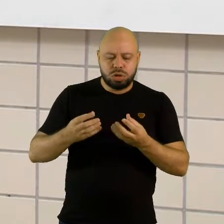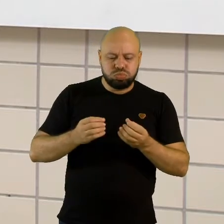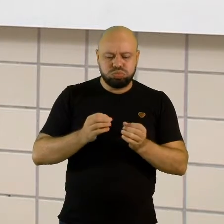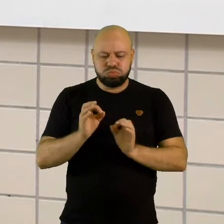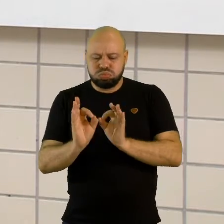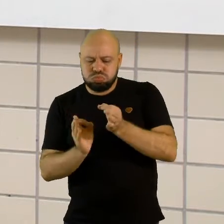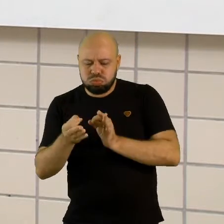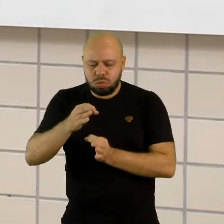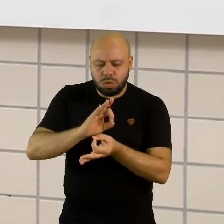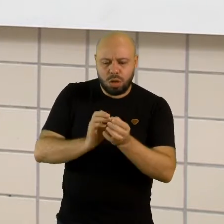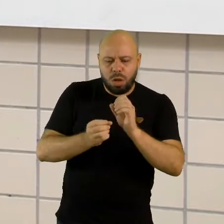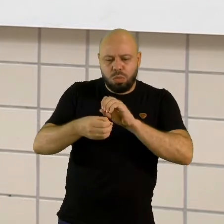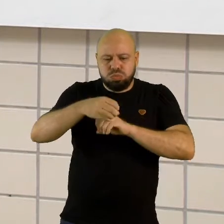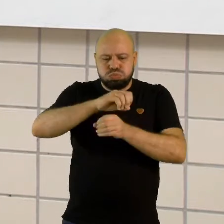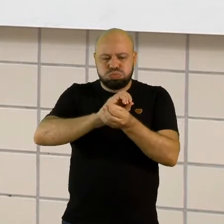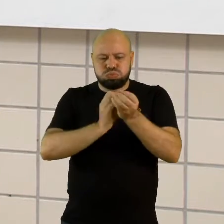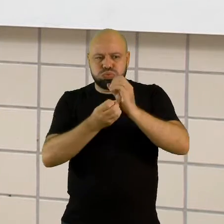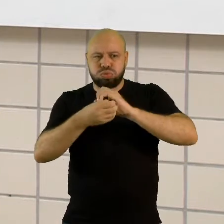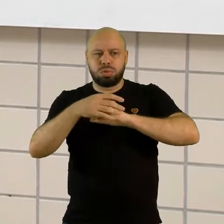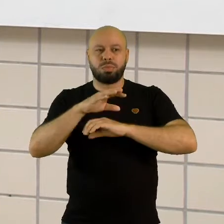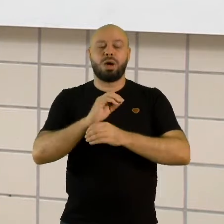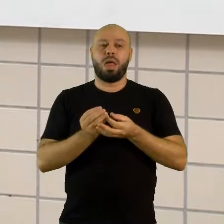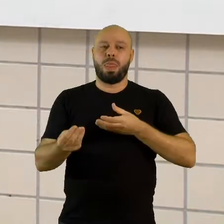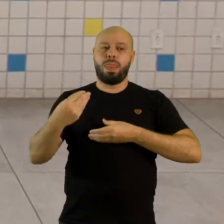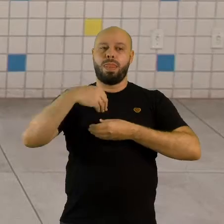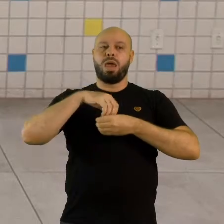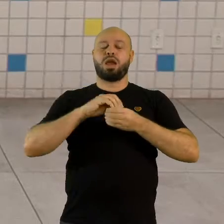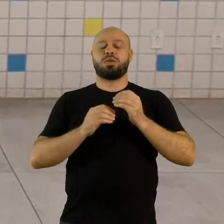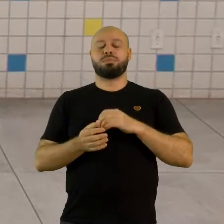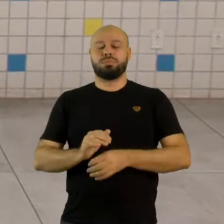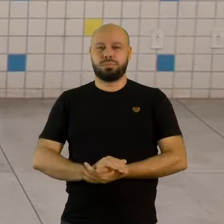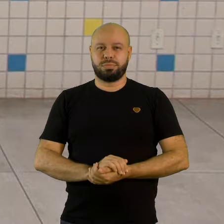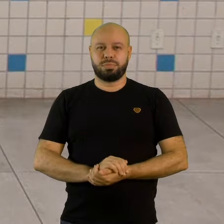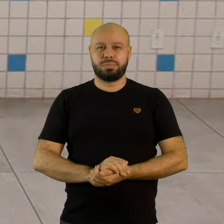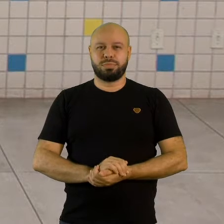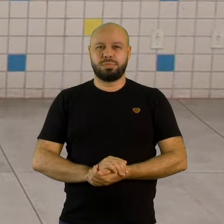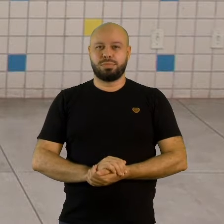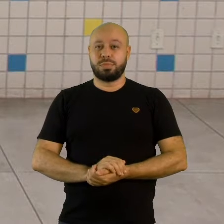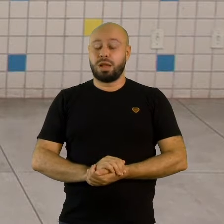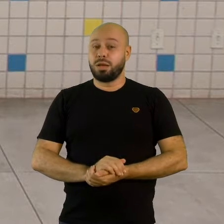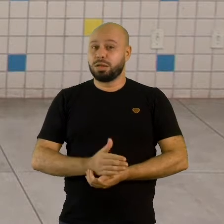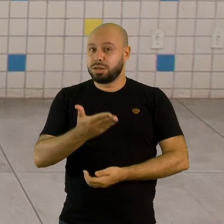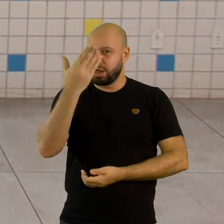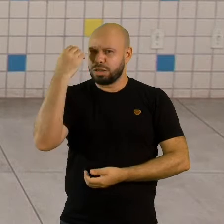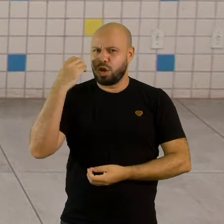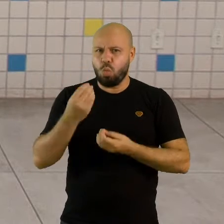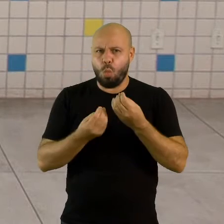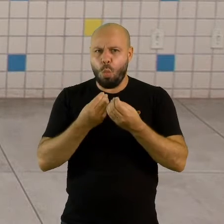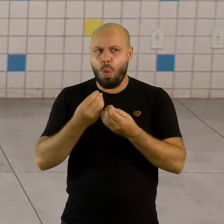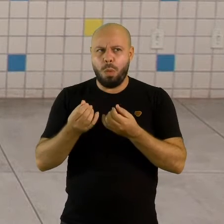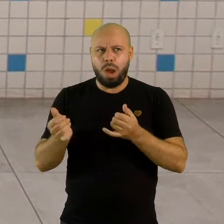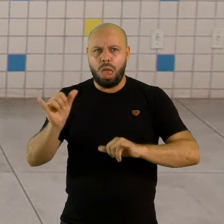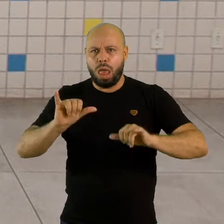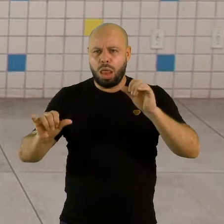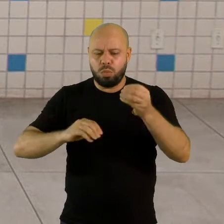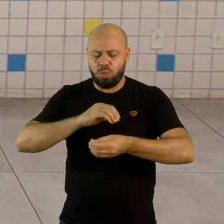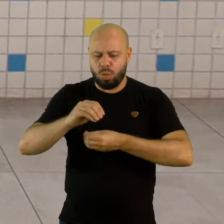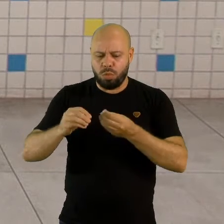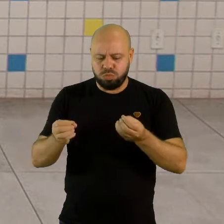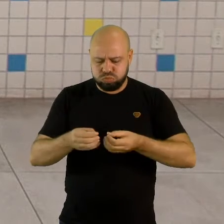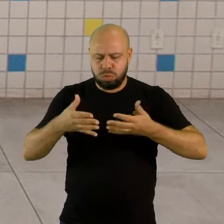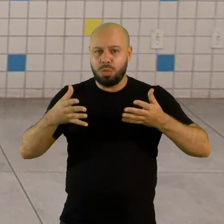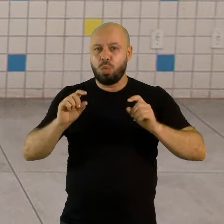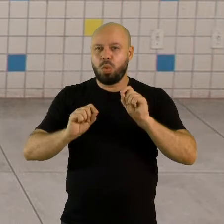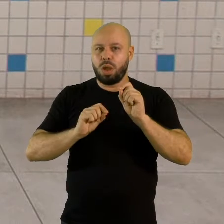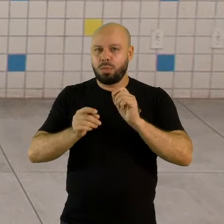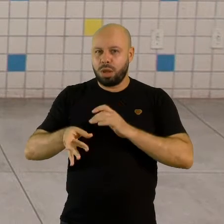uma transformação a nível molecular. Para vocês não esquecerem o que é reação química, para ficar bem frisado,